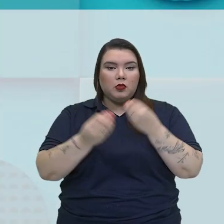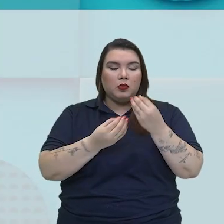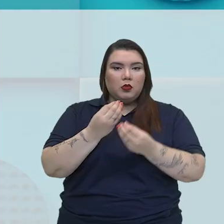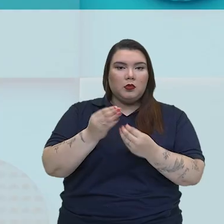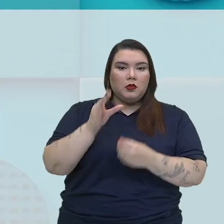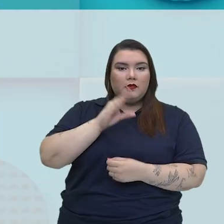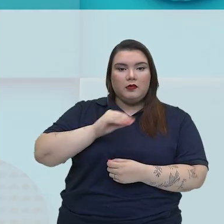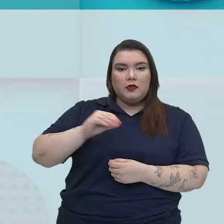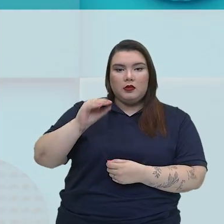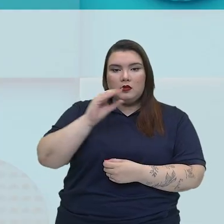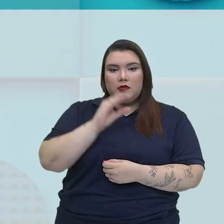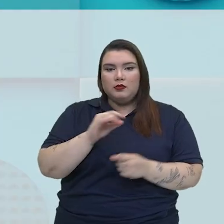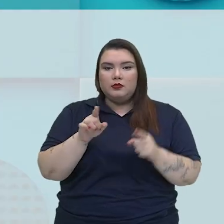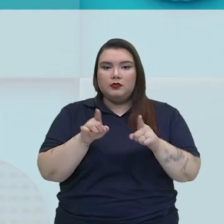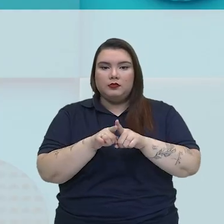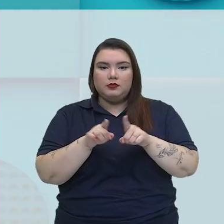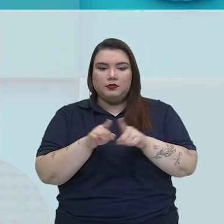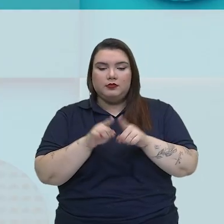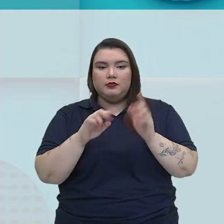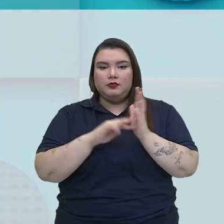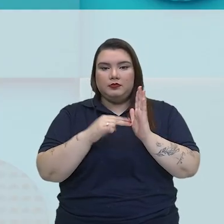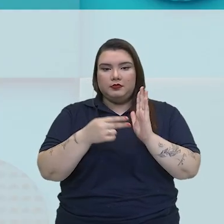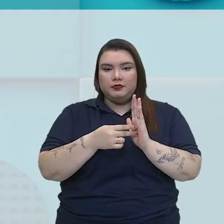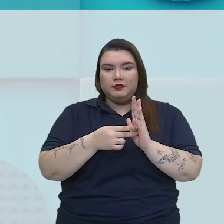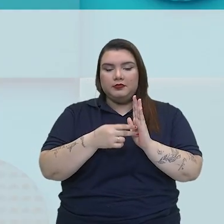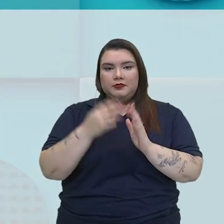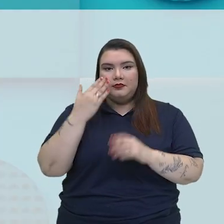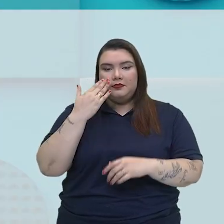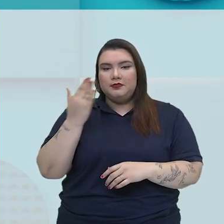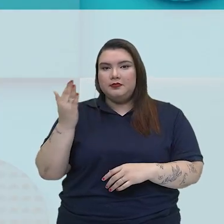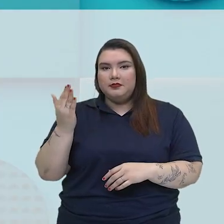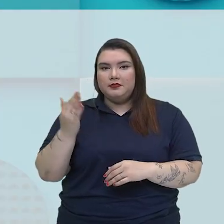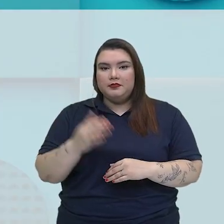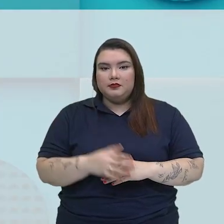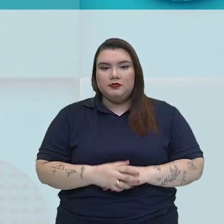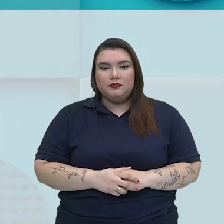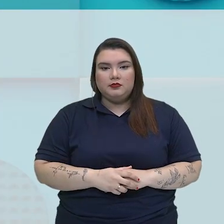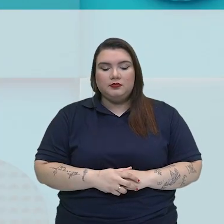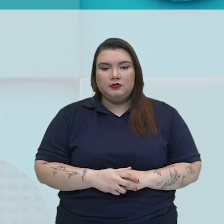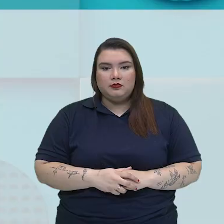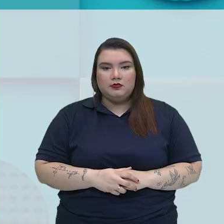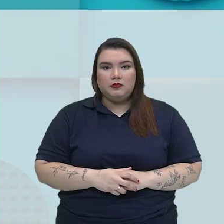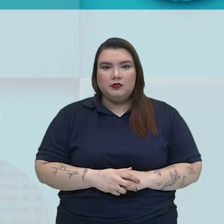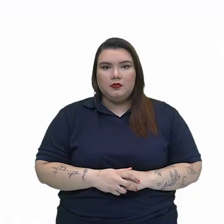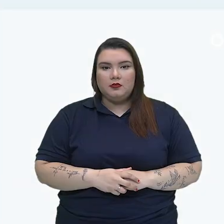sendo falado e também no significado, ok? Let's go!